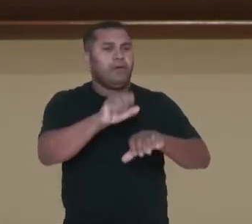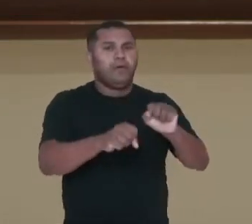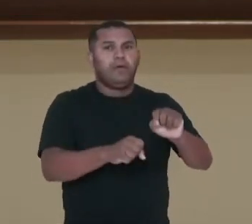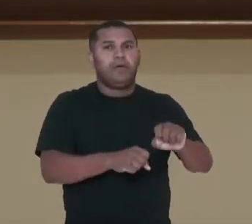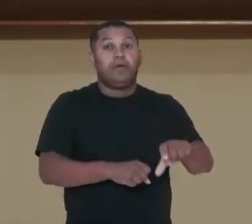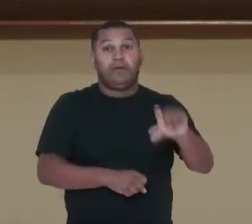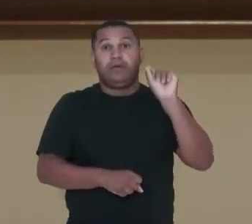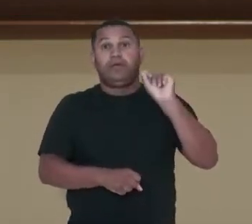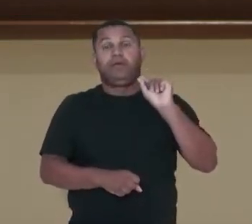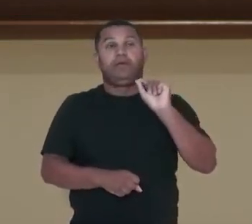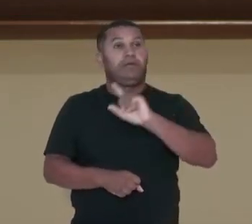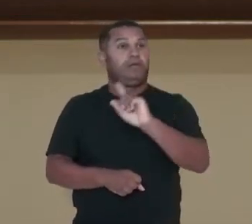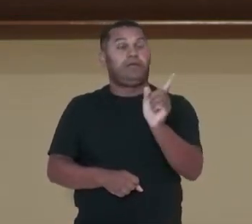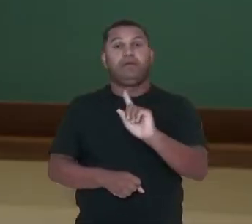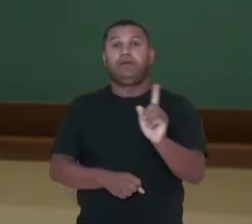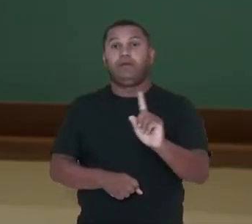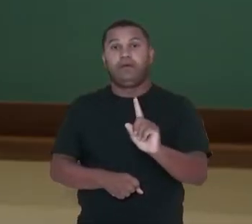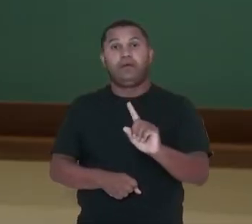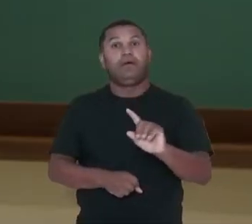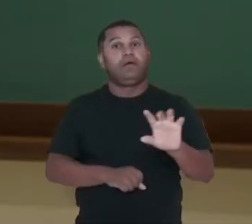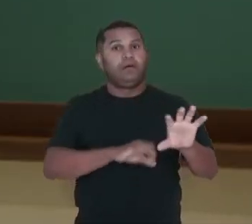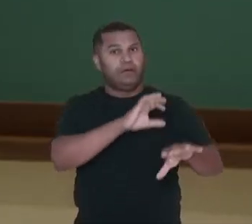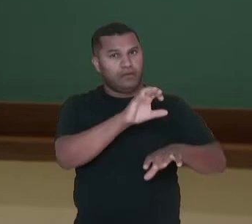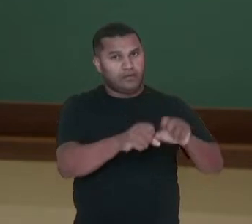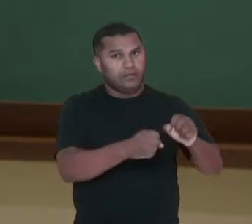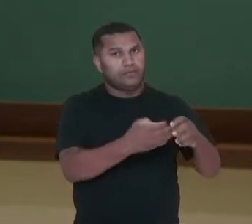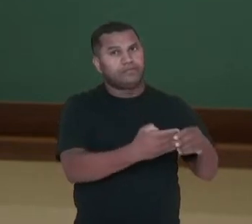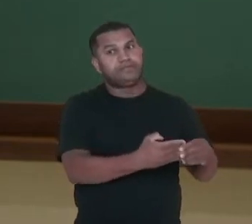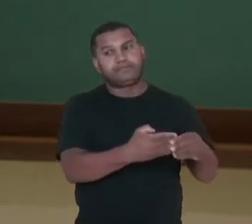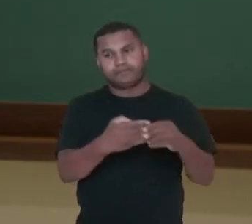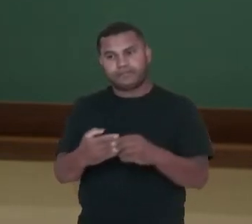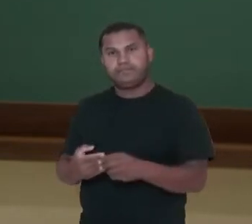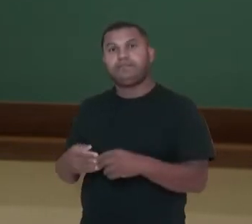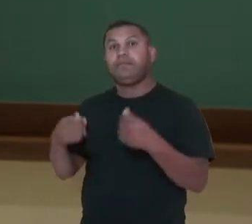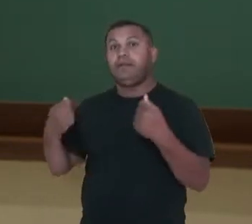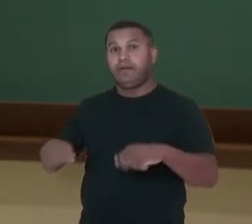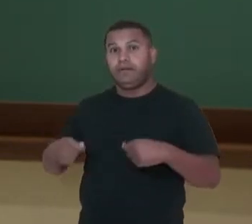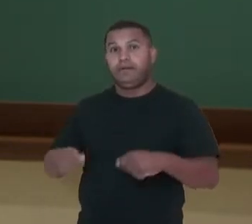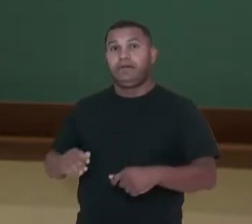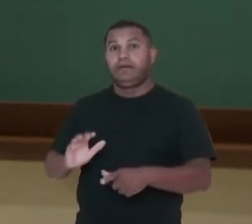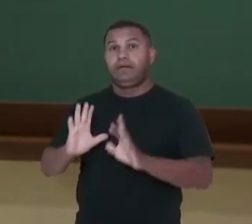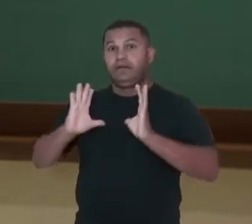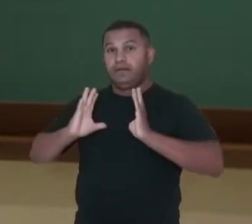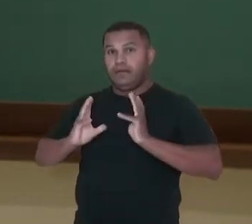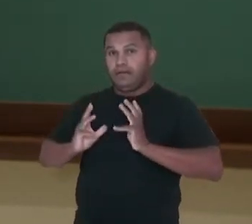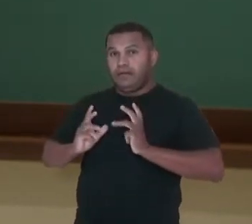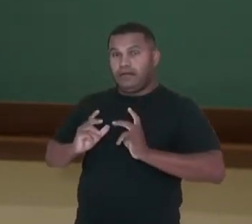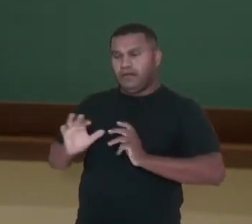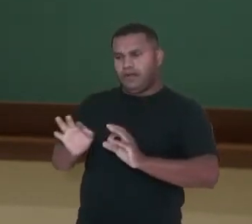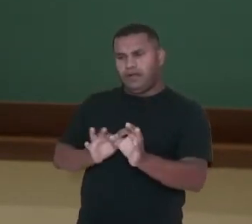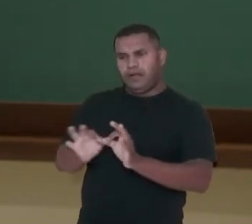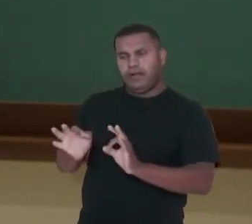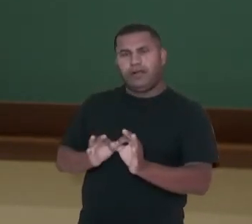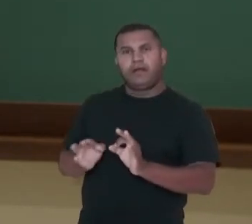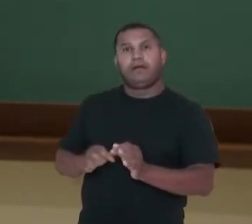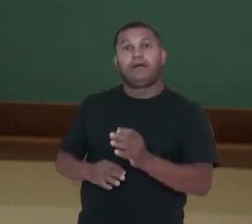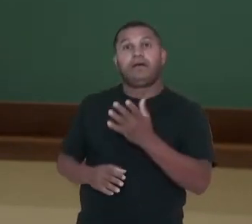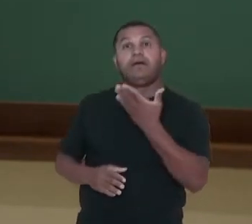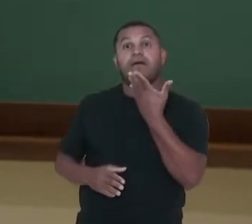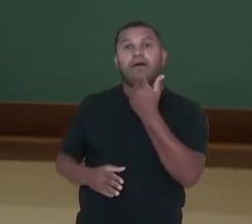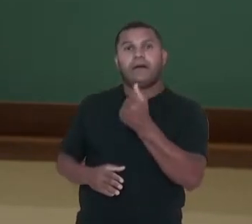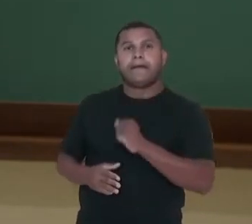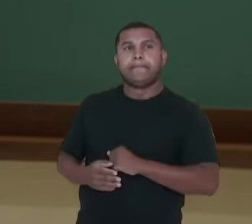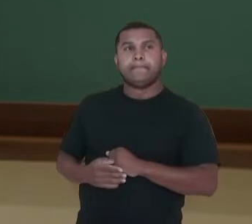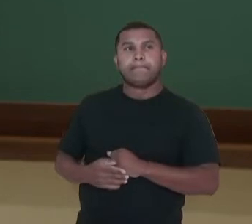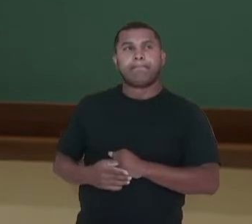Nós temos que, fazer esse processo aqui. Observando essa imagem. Vamos observar essas